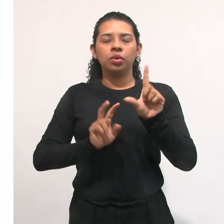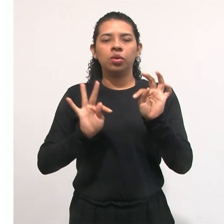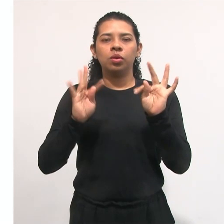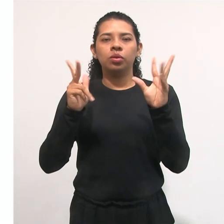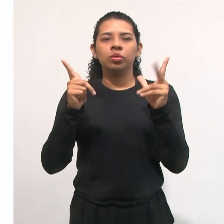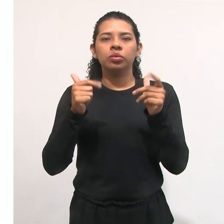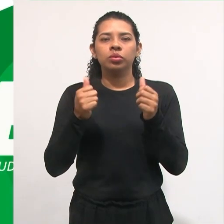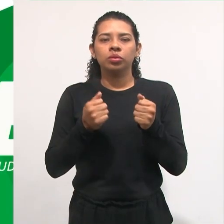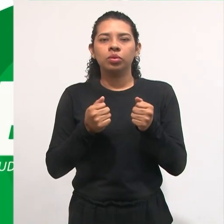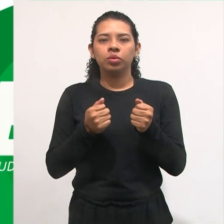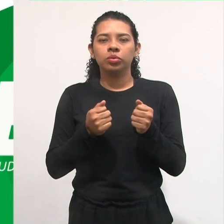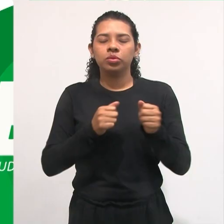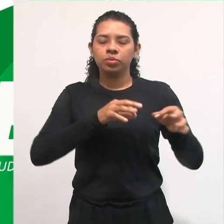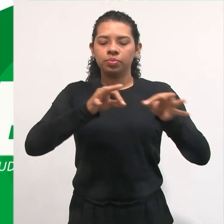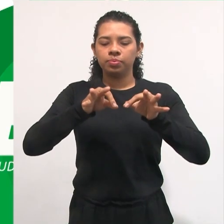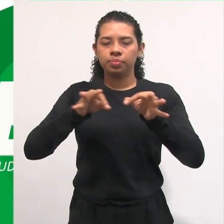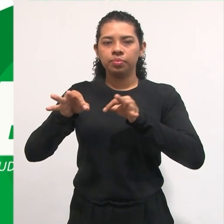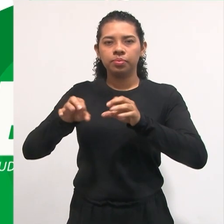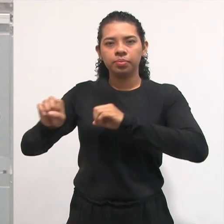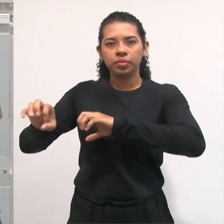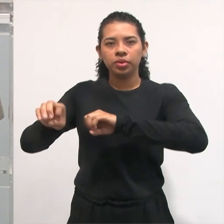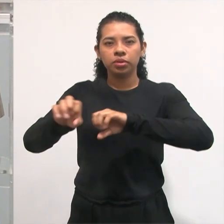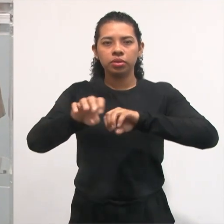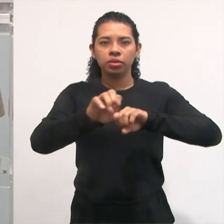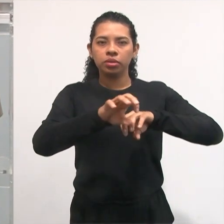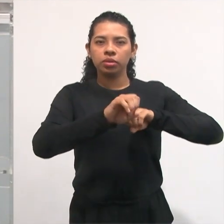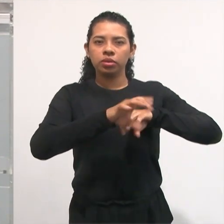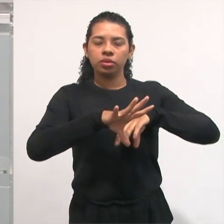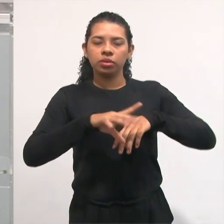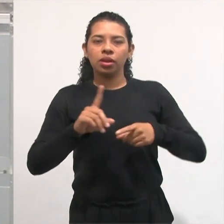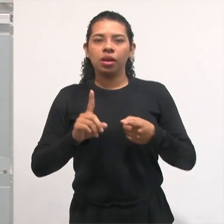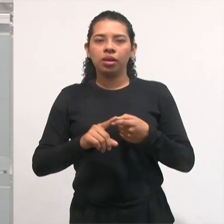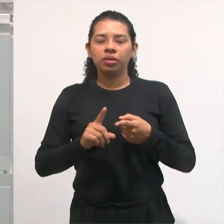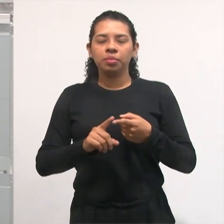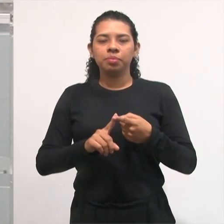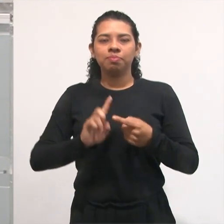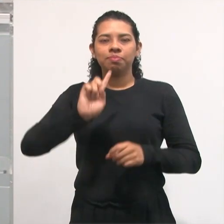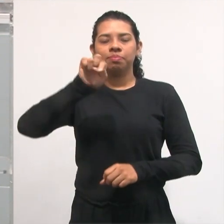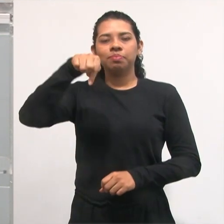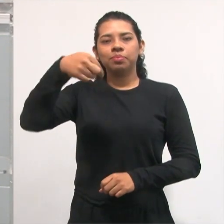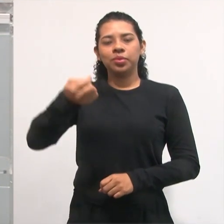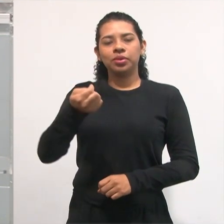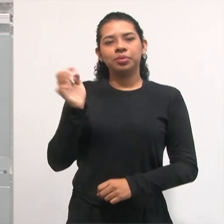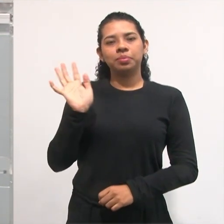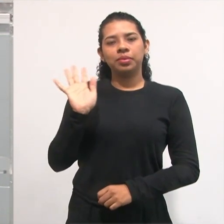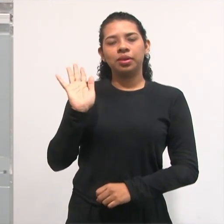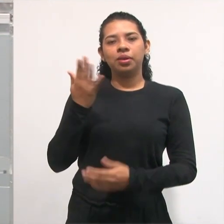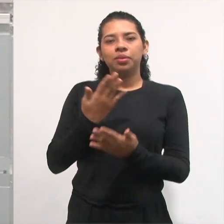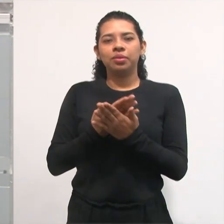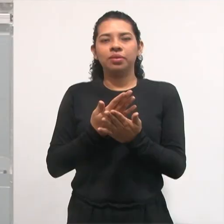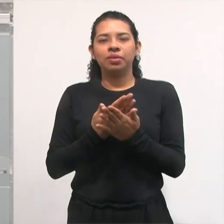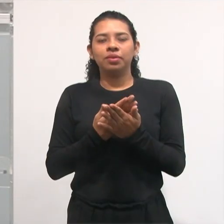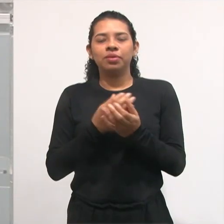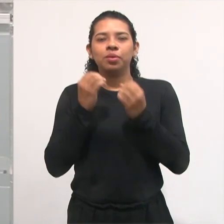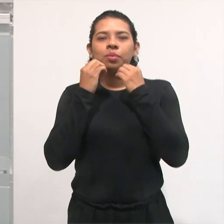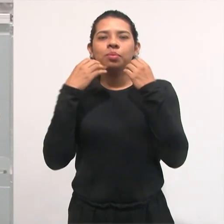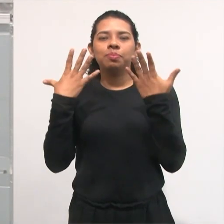todas as nossas disciplinas e plano de ensino, tá bom? E nos veremos na nossa próxima aula. Bons estudos e até lá!